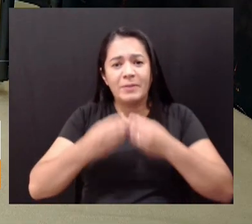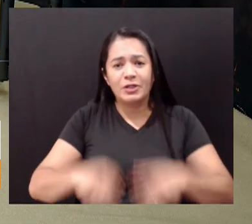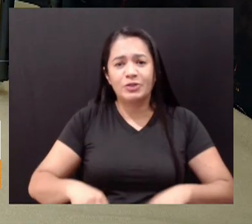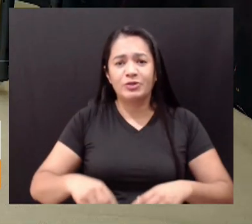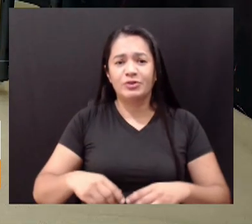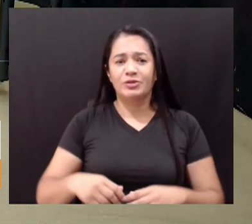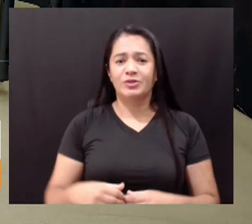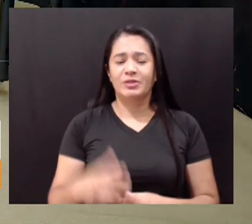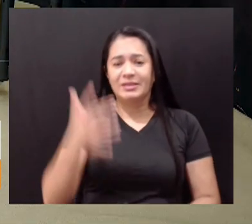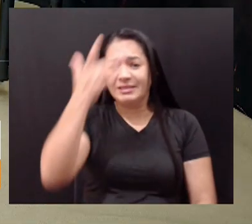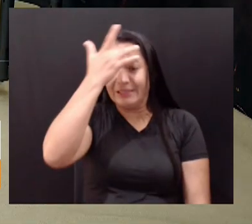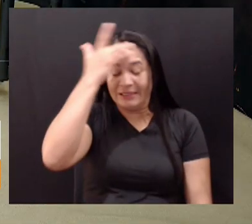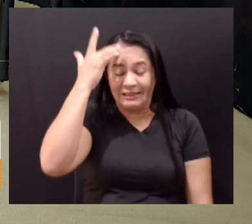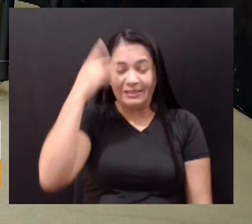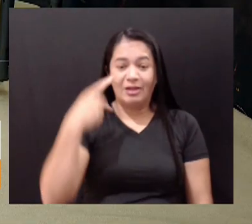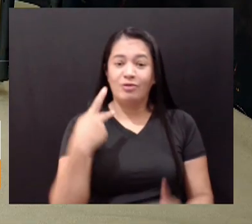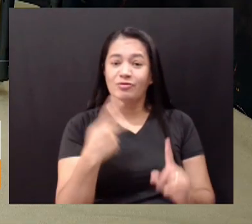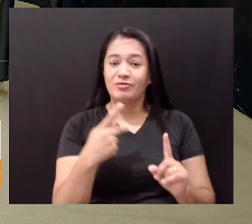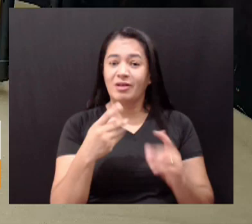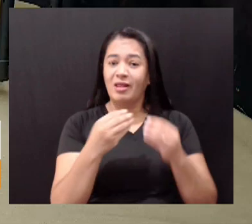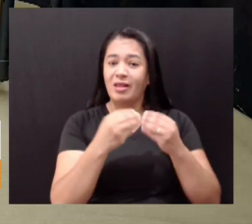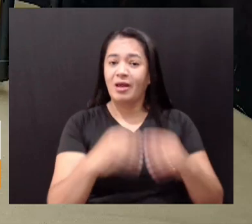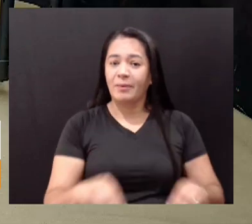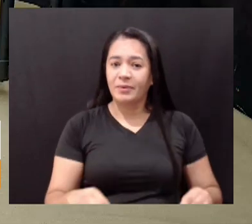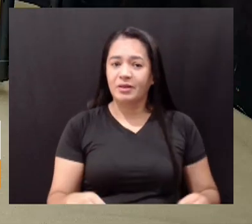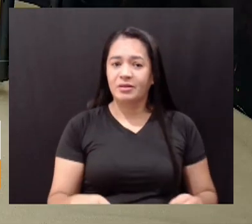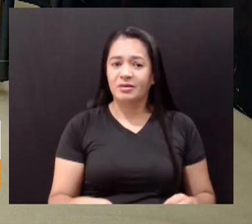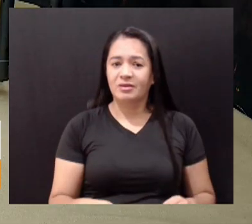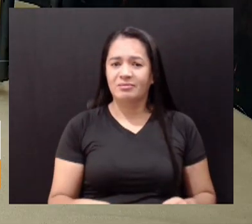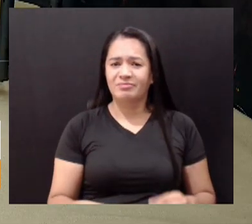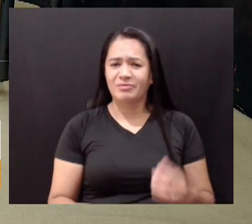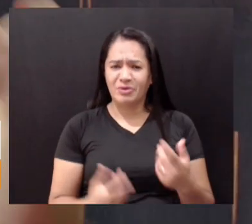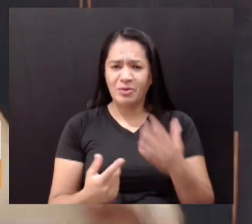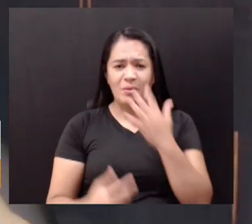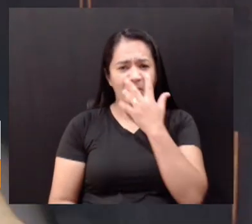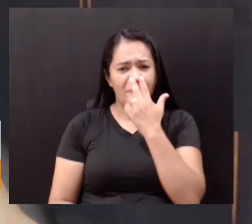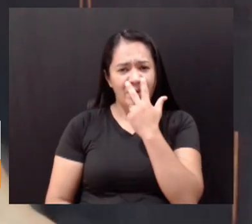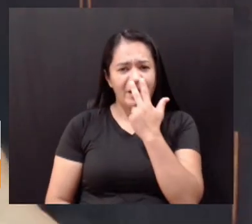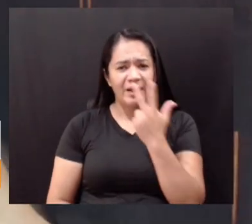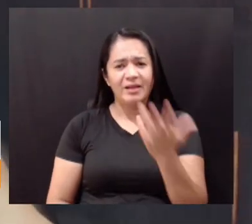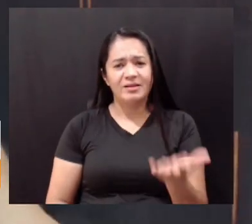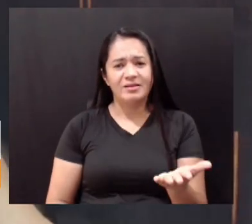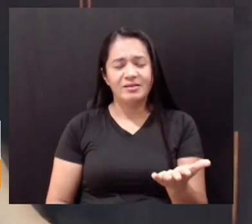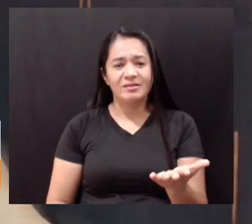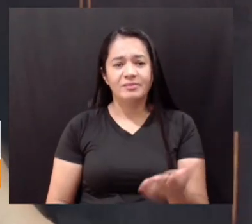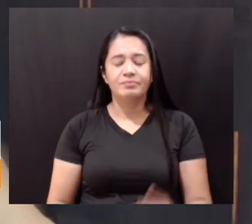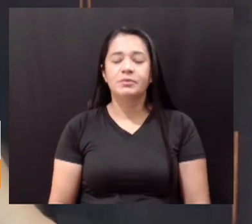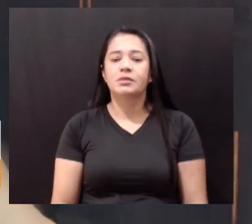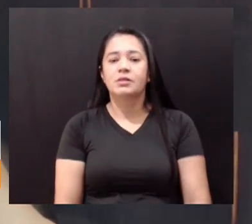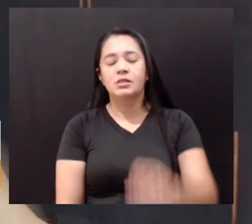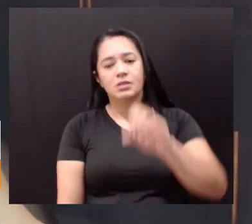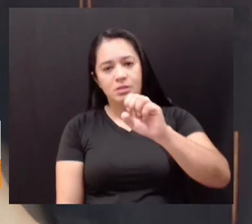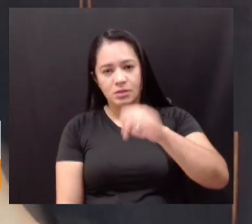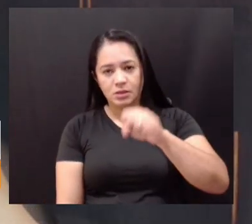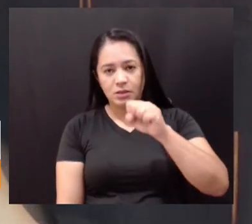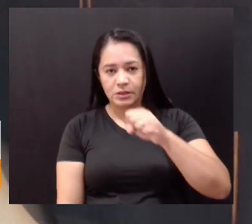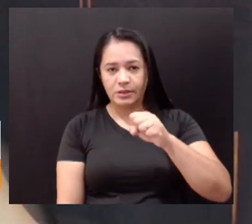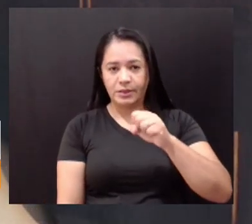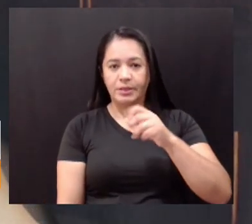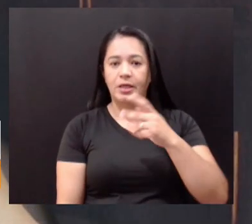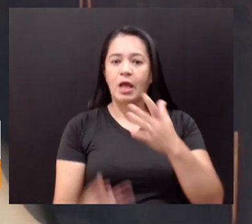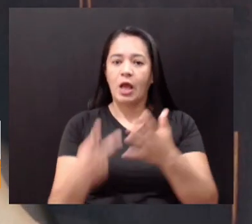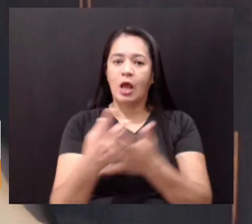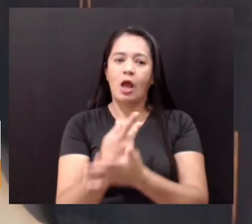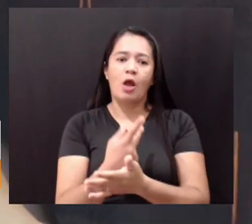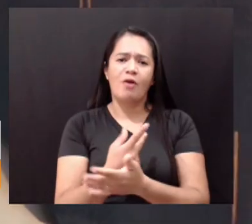dela. Dá esse entender, não dá? É, sim, isso pode ocasionar inúmeras coisas,